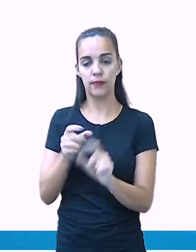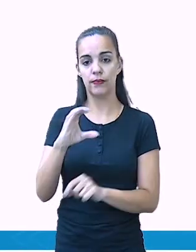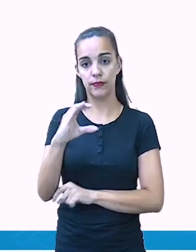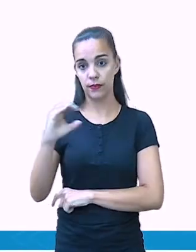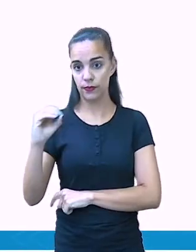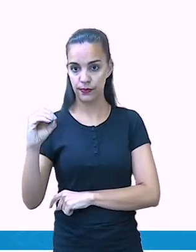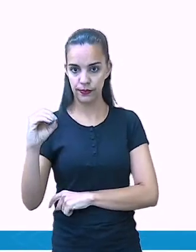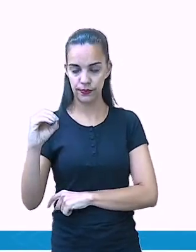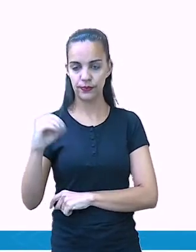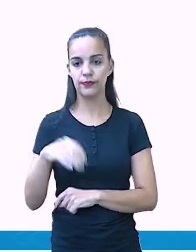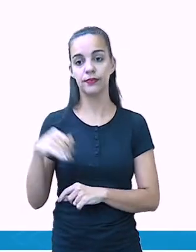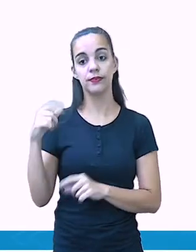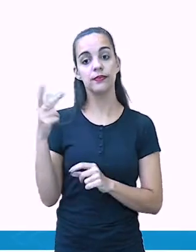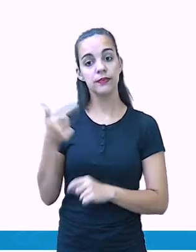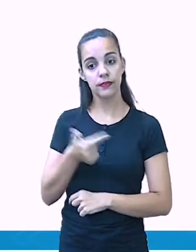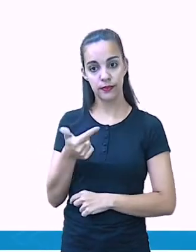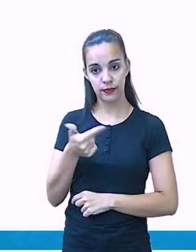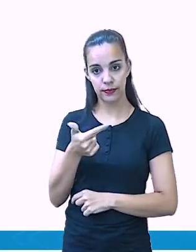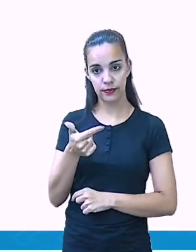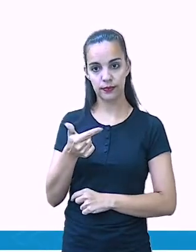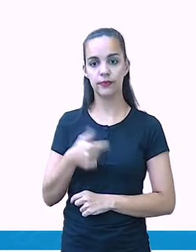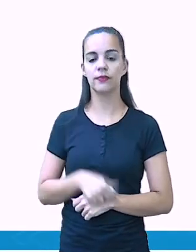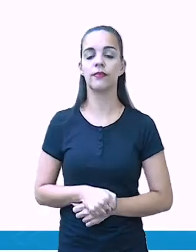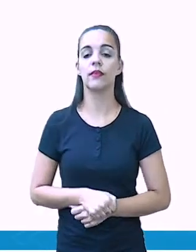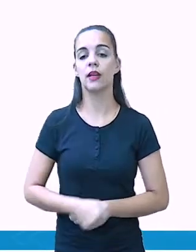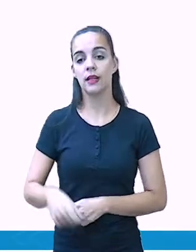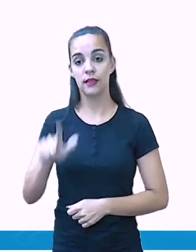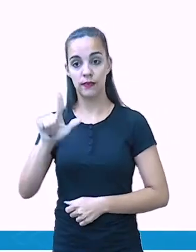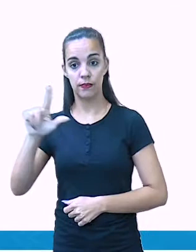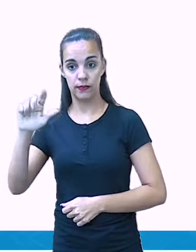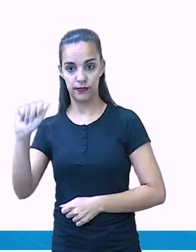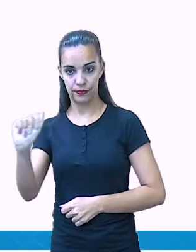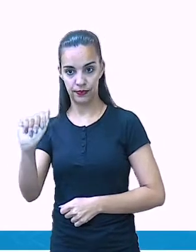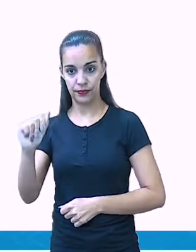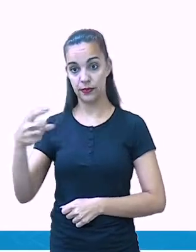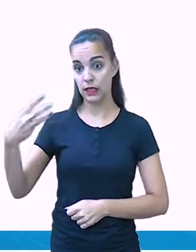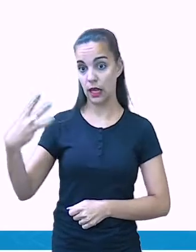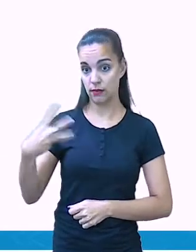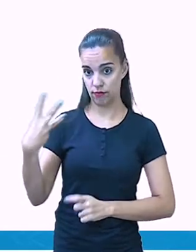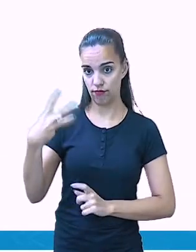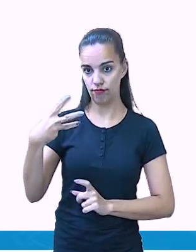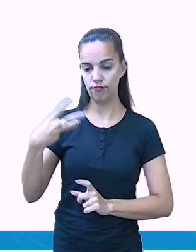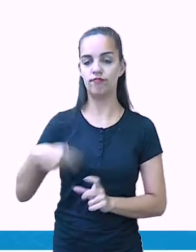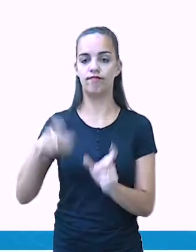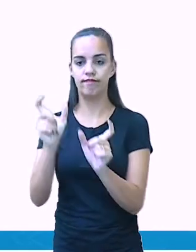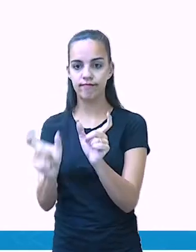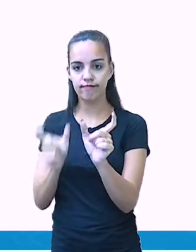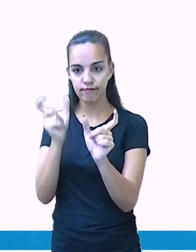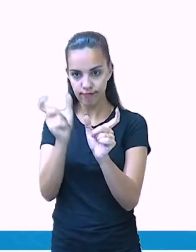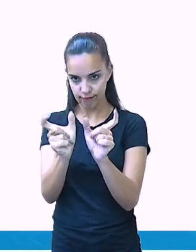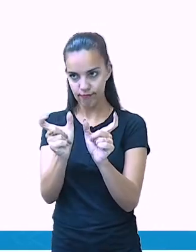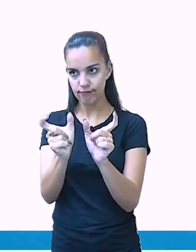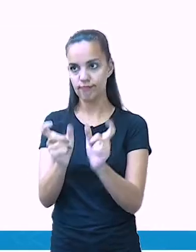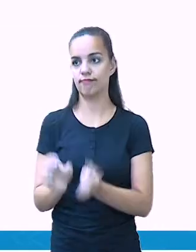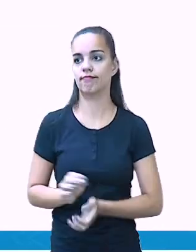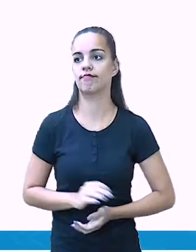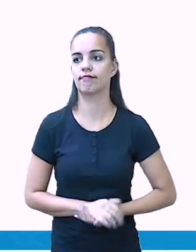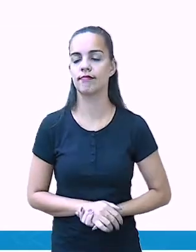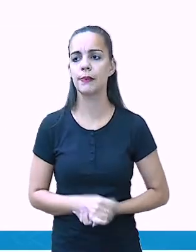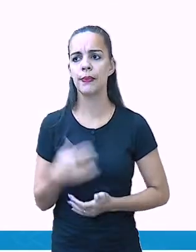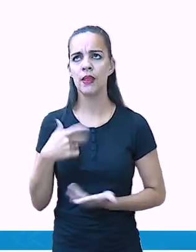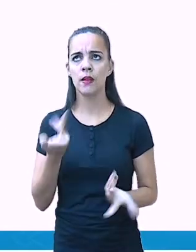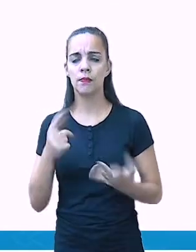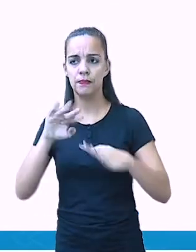Co, segunda sílaba. La, terceira sílaba. Então, eu vou pegar a palavra